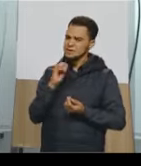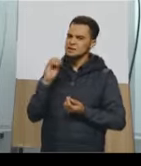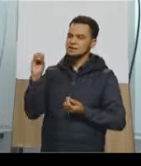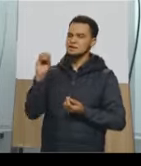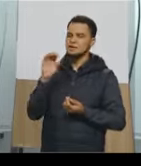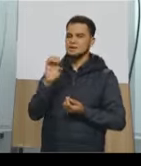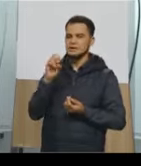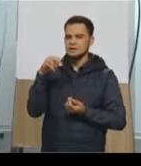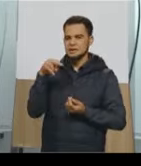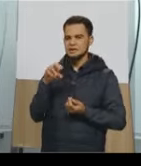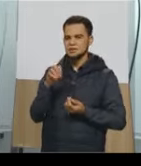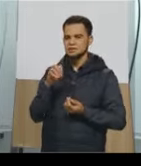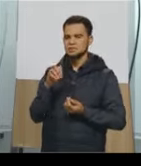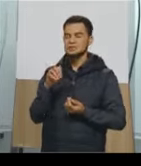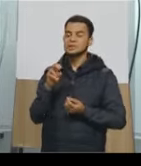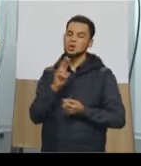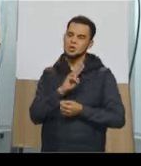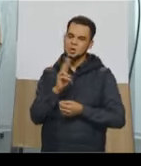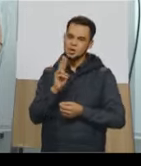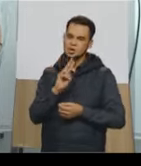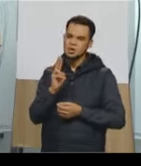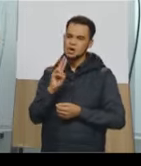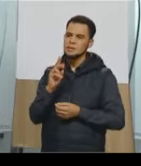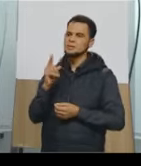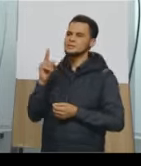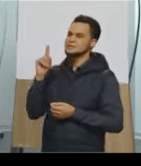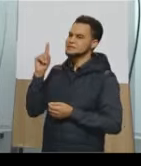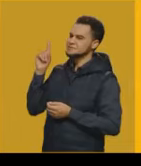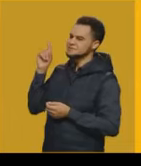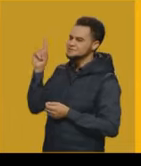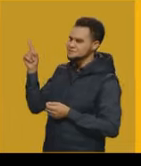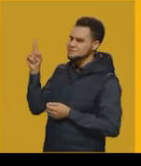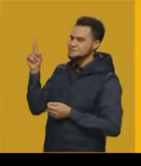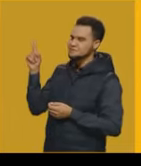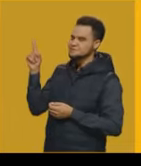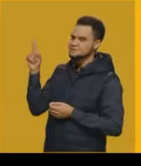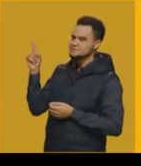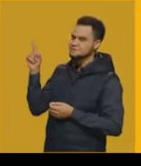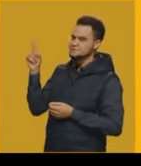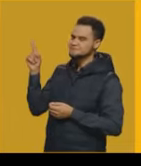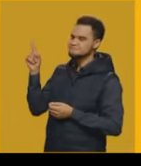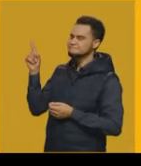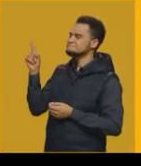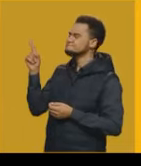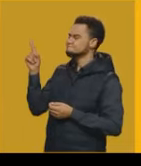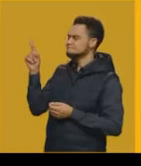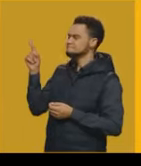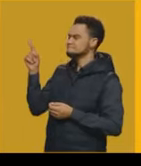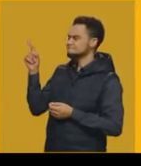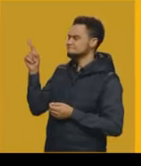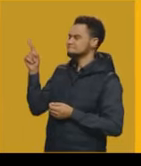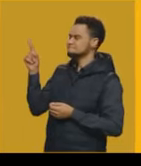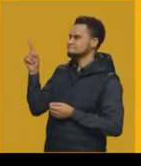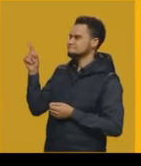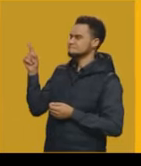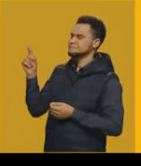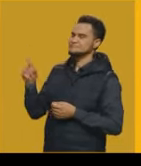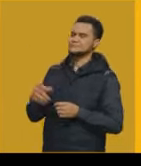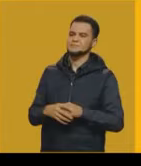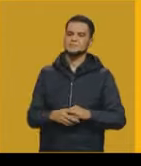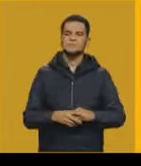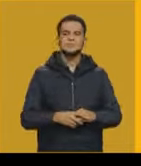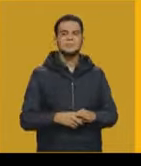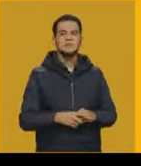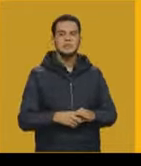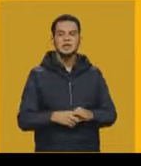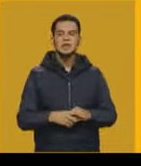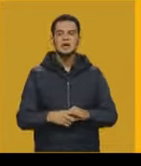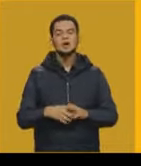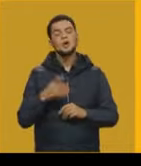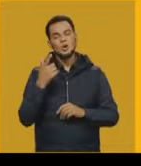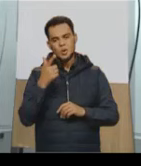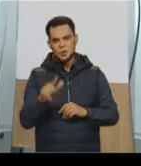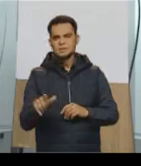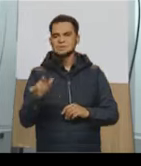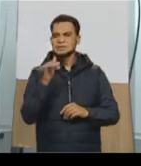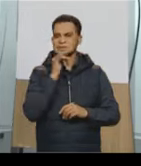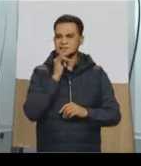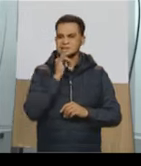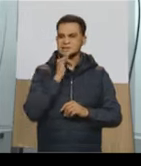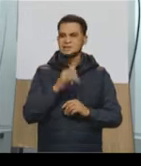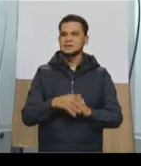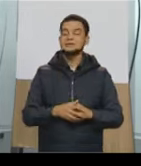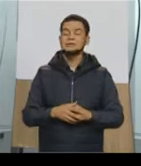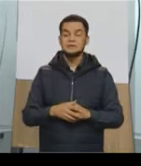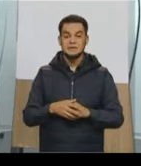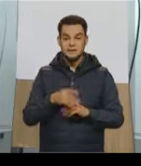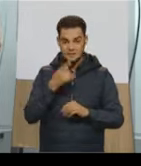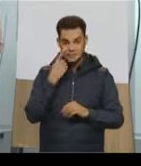Então, but 2-eno, ok? Então, vamos lá. Alcinos. Então, nos alcinos, agora nós